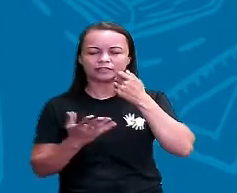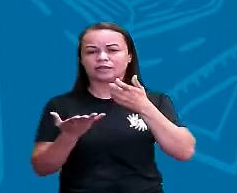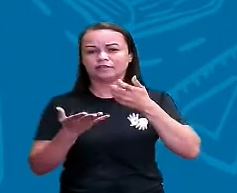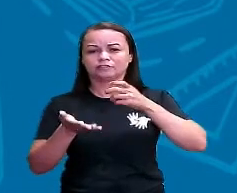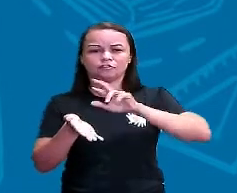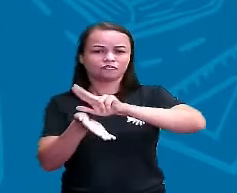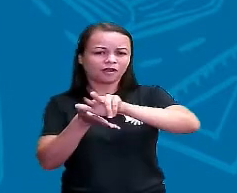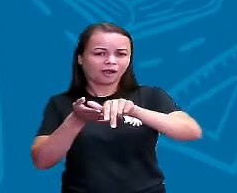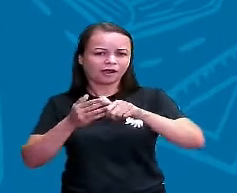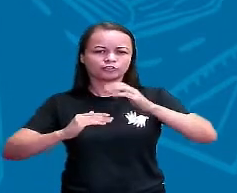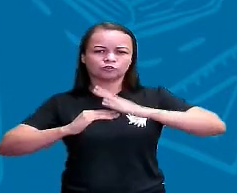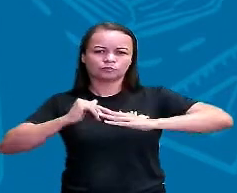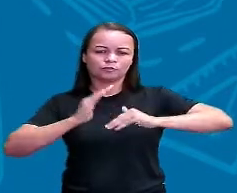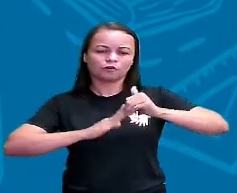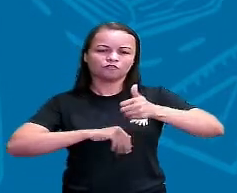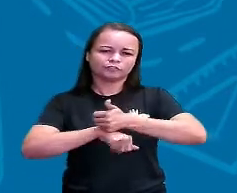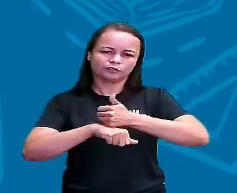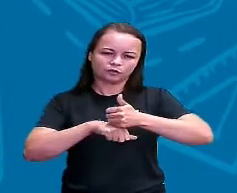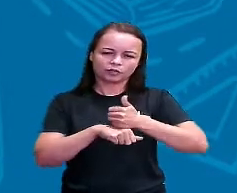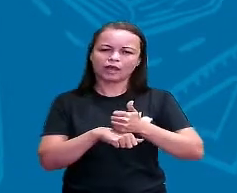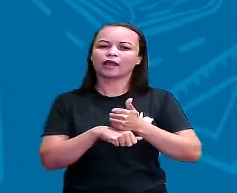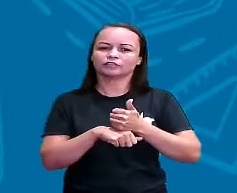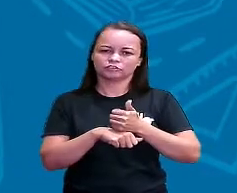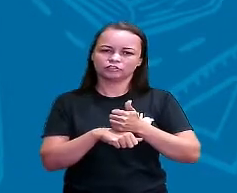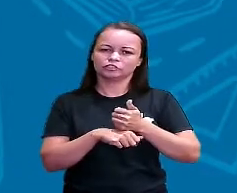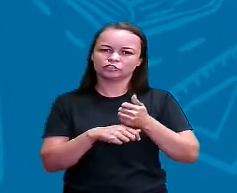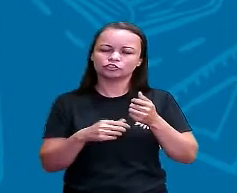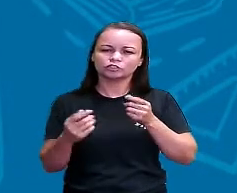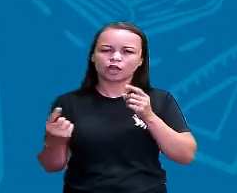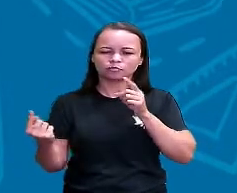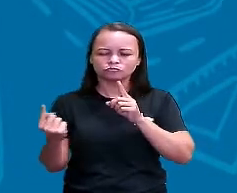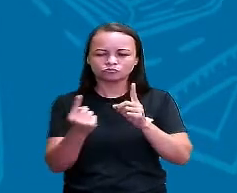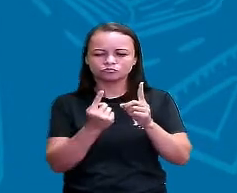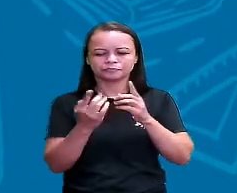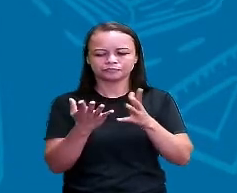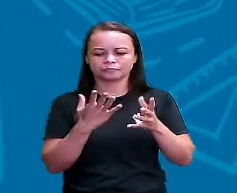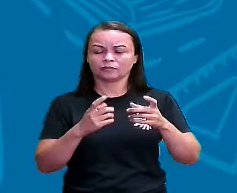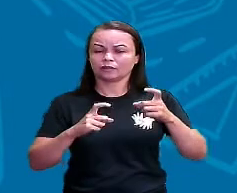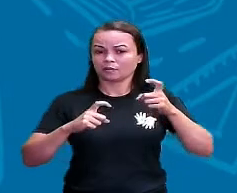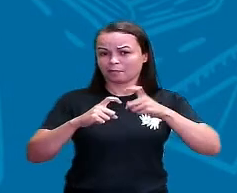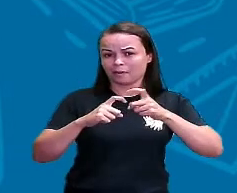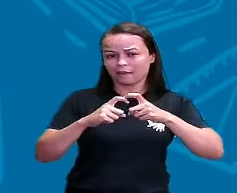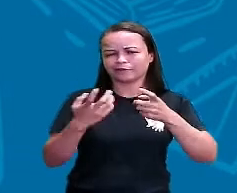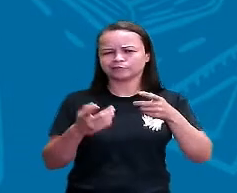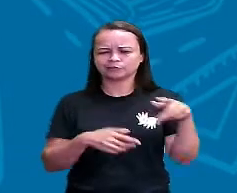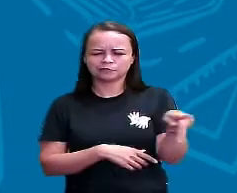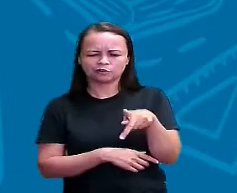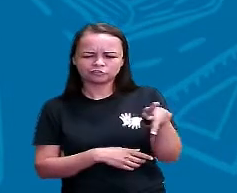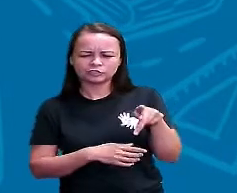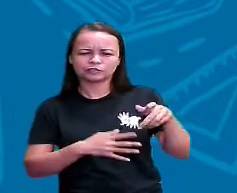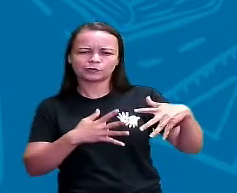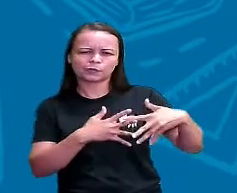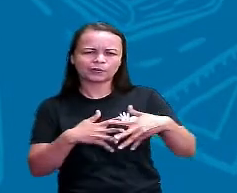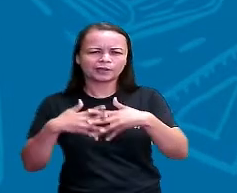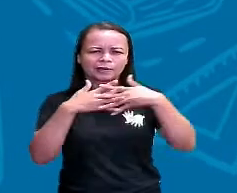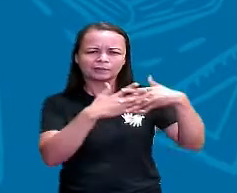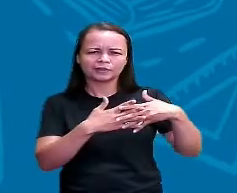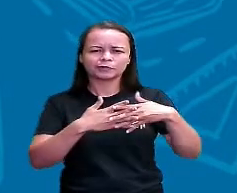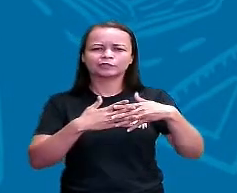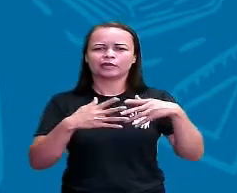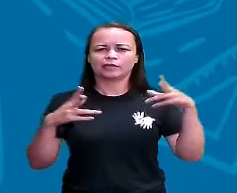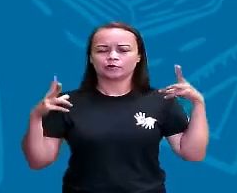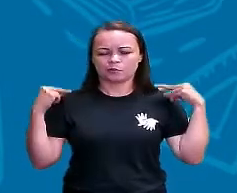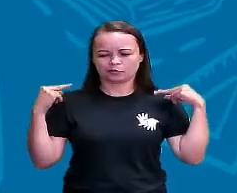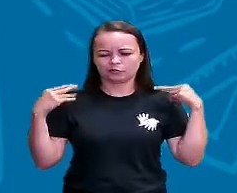cercam as nossas vidas, tá? Ó, eu tenho um médico, professor, caminhoneiro. Aqui em Vitória a gente